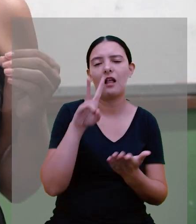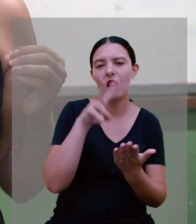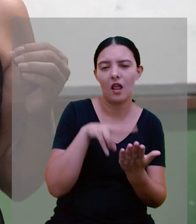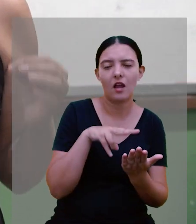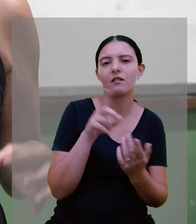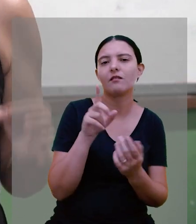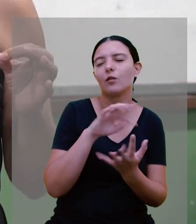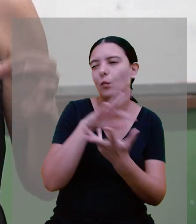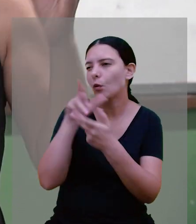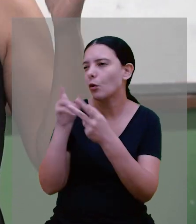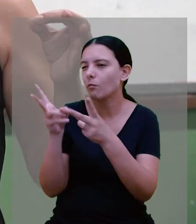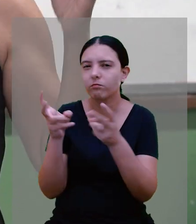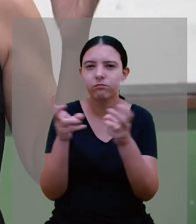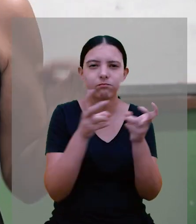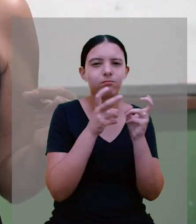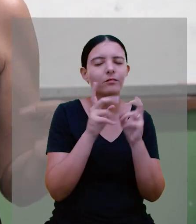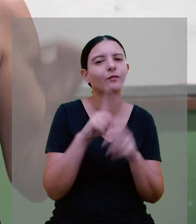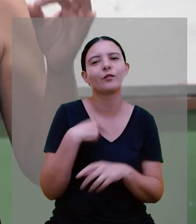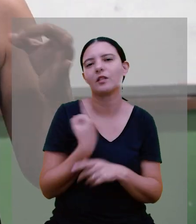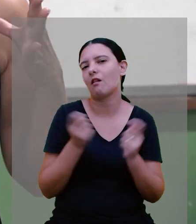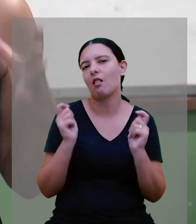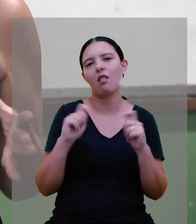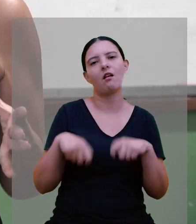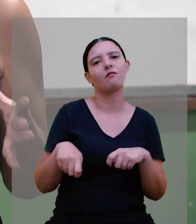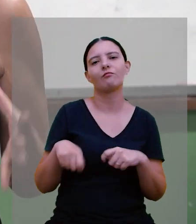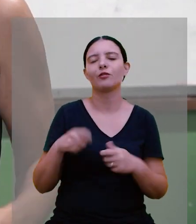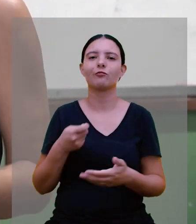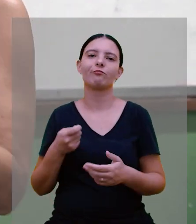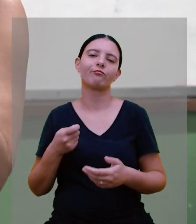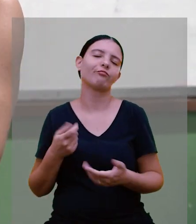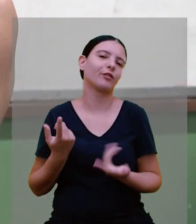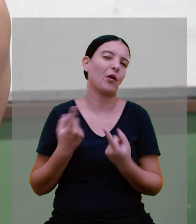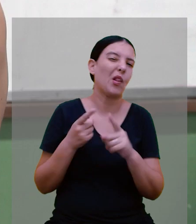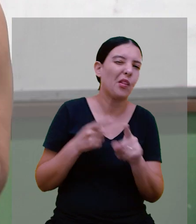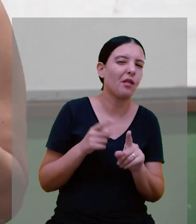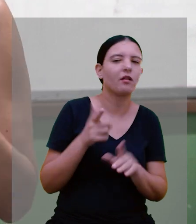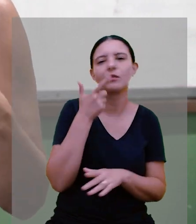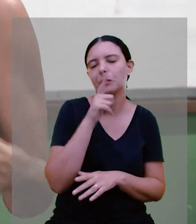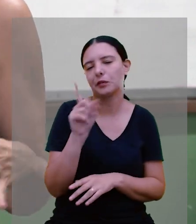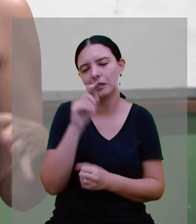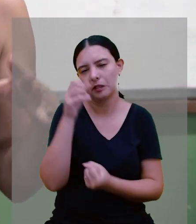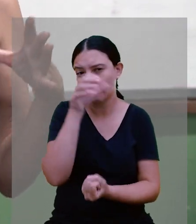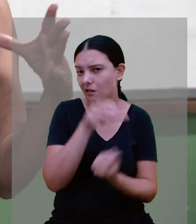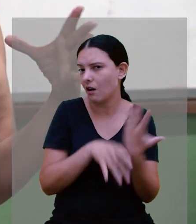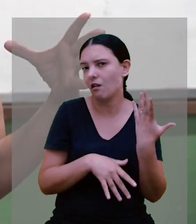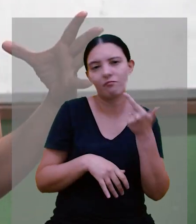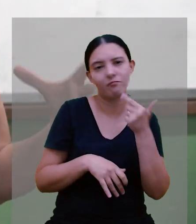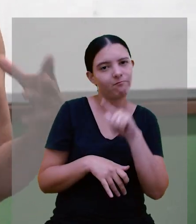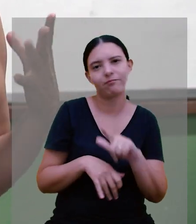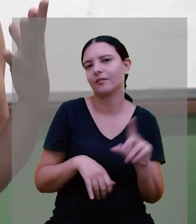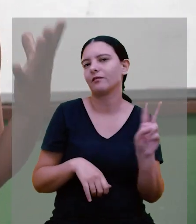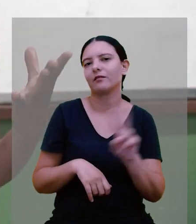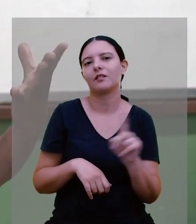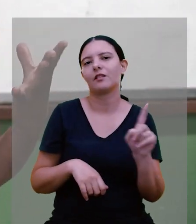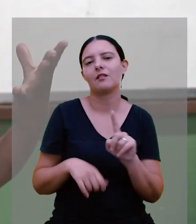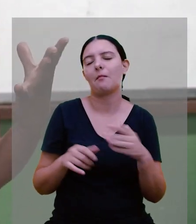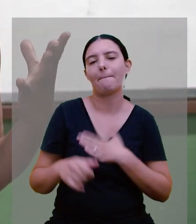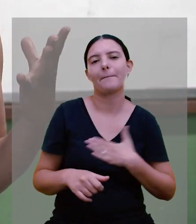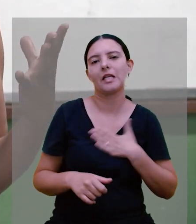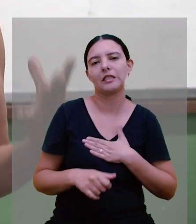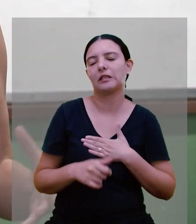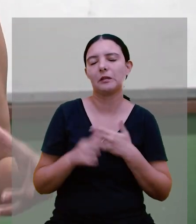o mundo, vocês não vão ser capazes de contestar. Vocês não vão ser capazes de criar, vocês não vão ser capazes de ter